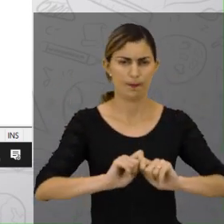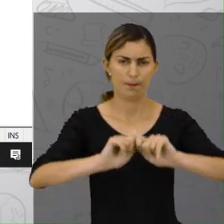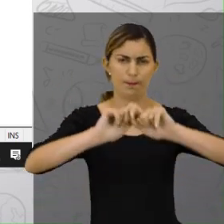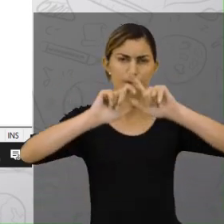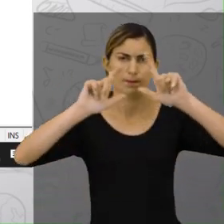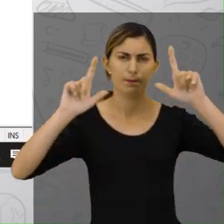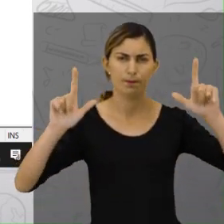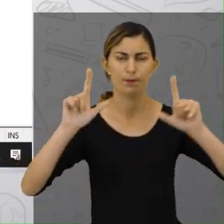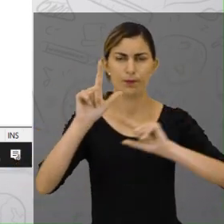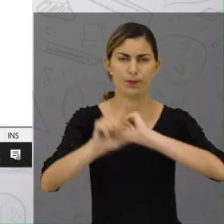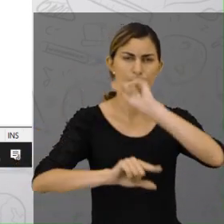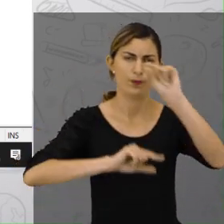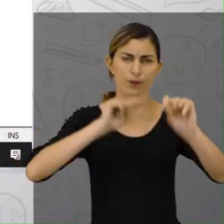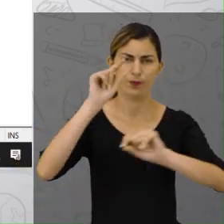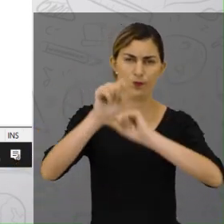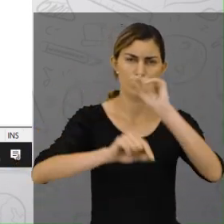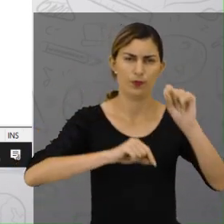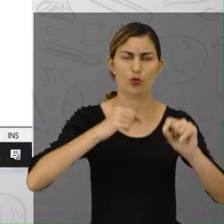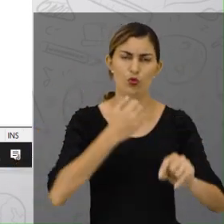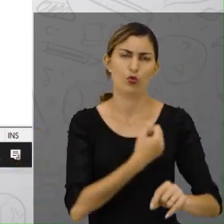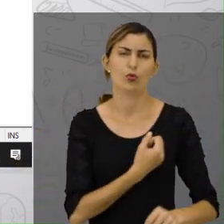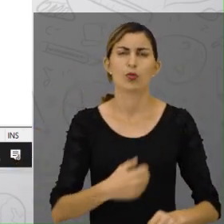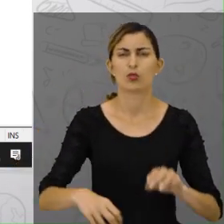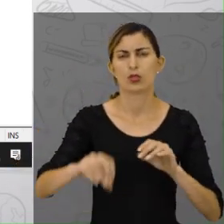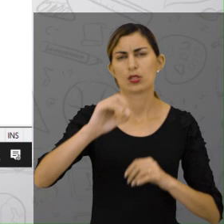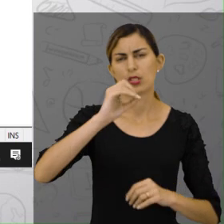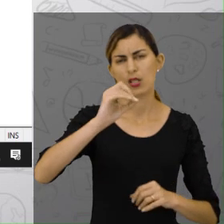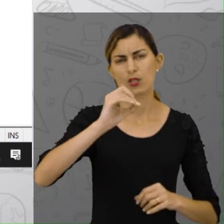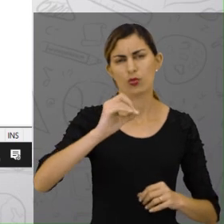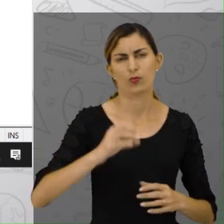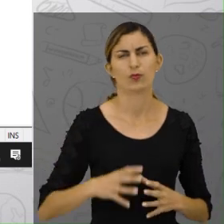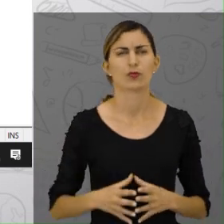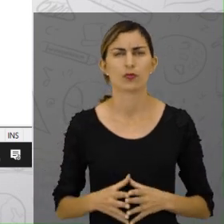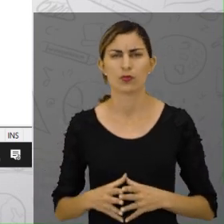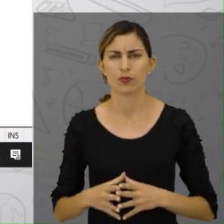tela é que esse número é 0.